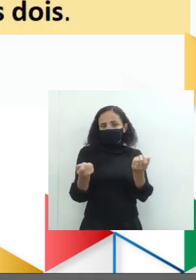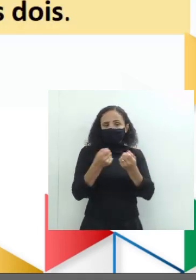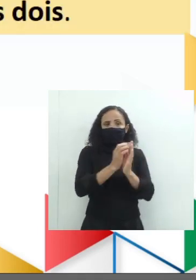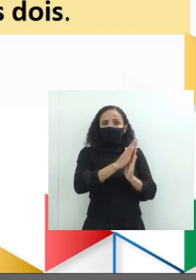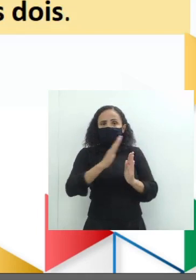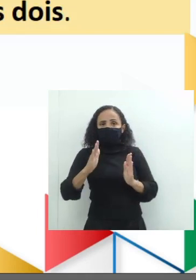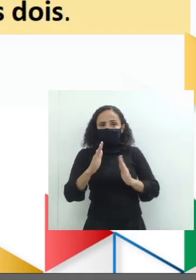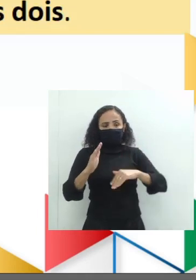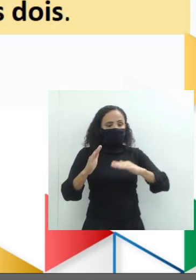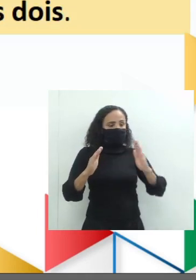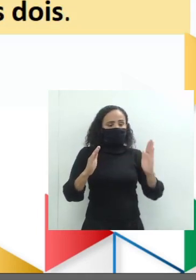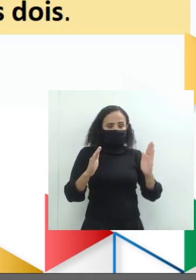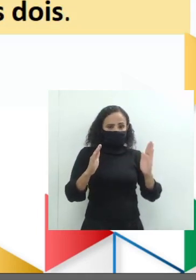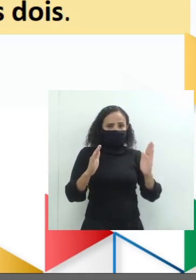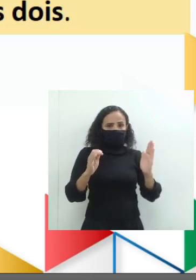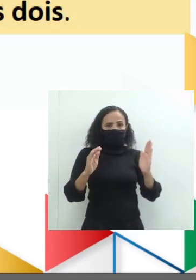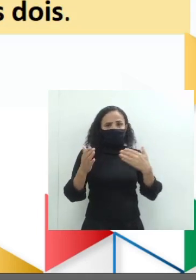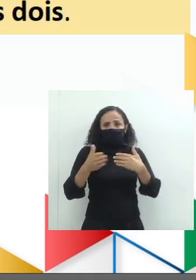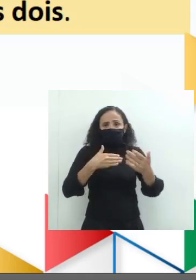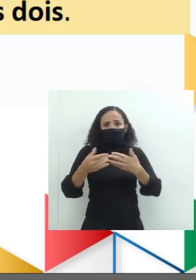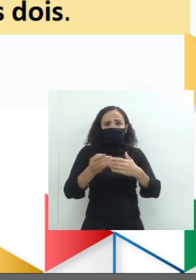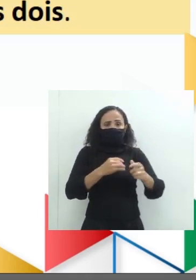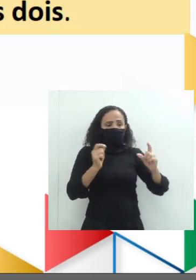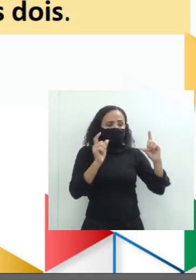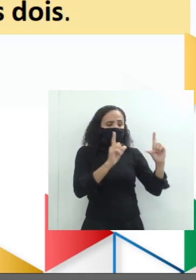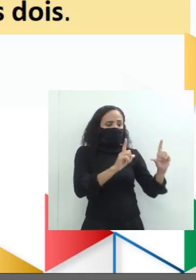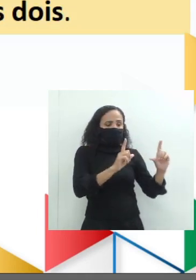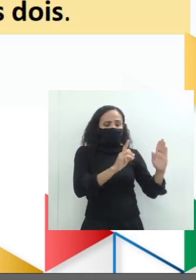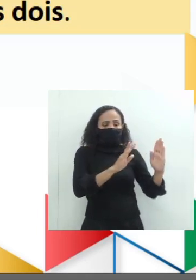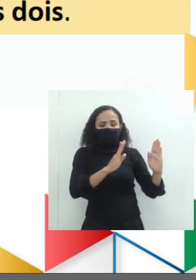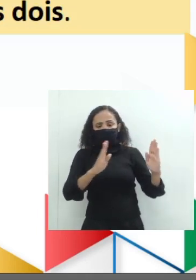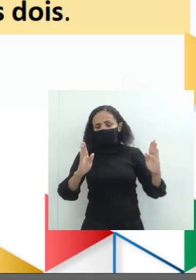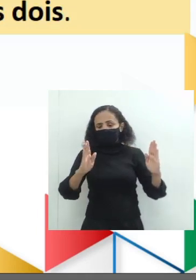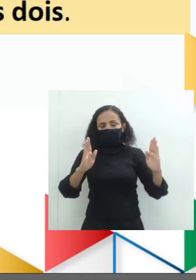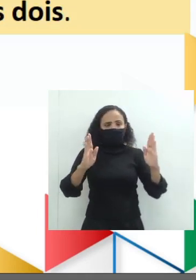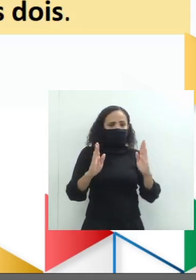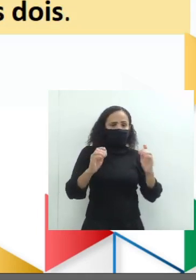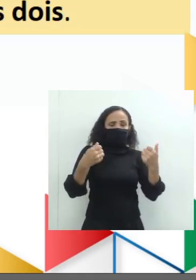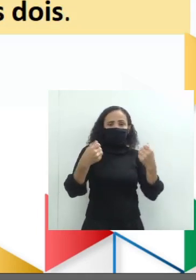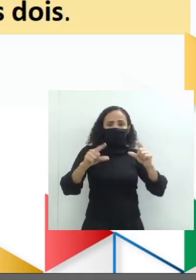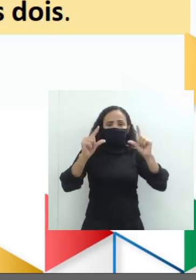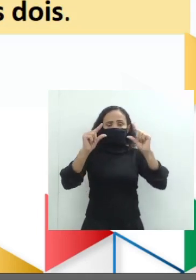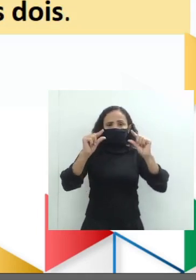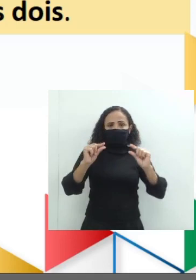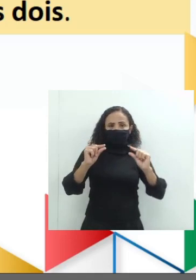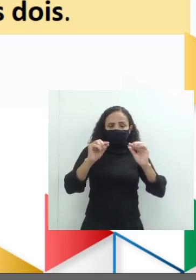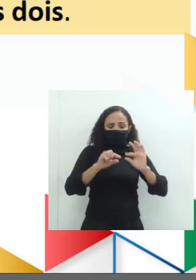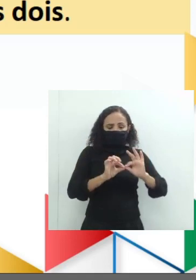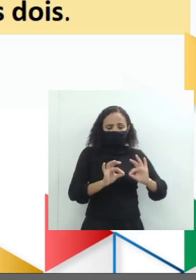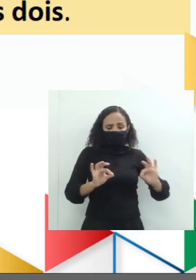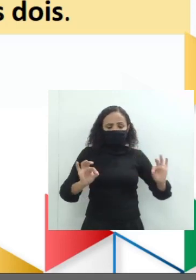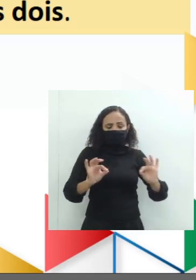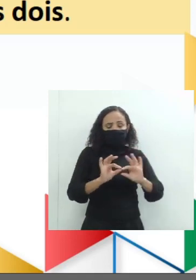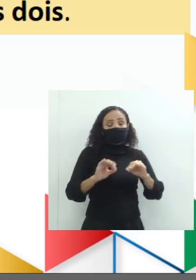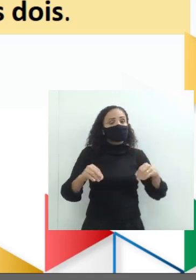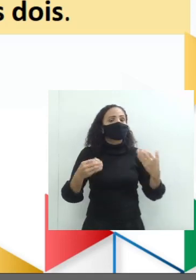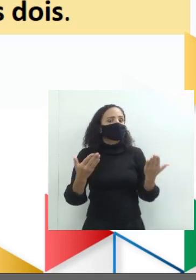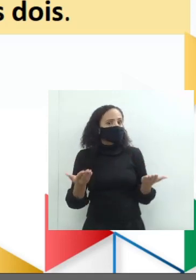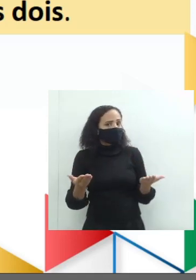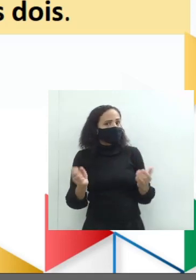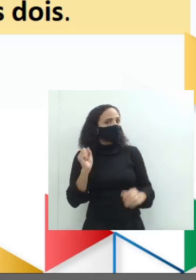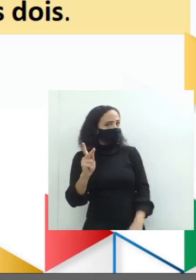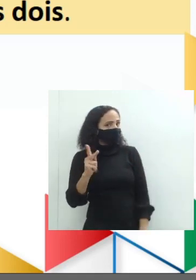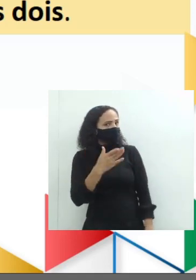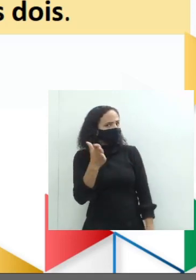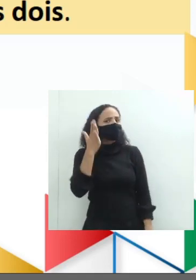lados, tá? Qualquer um dos seus lados, ele tem que ser menor que a soma das medidas dos outros dois.